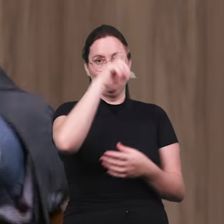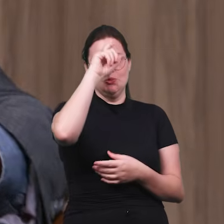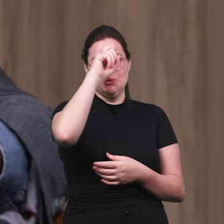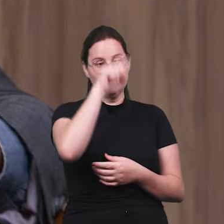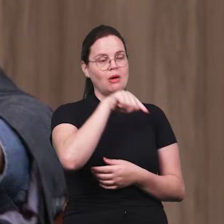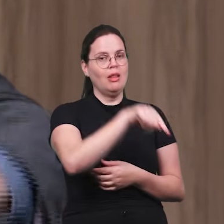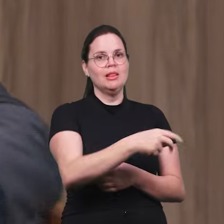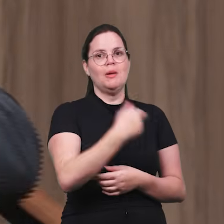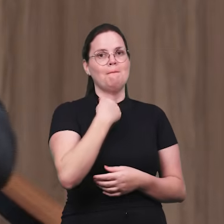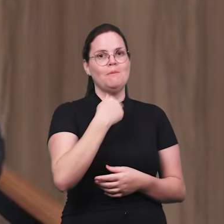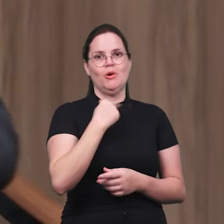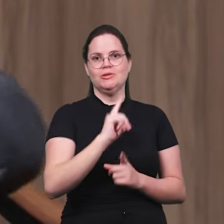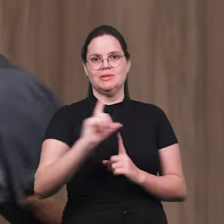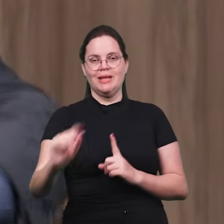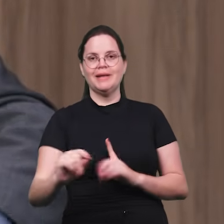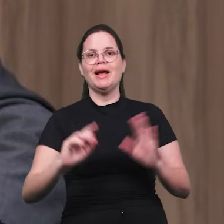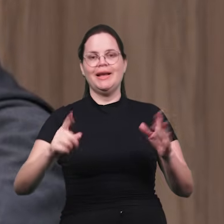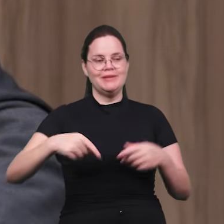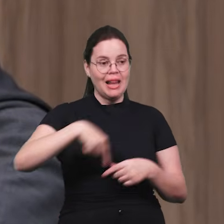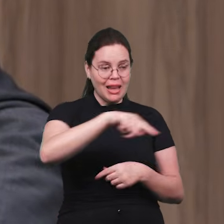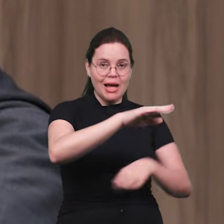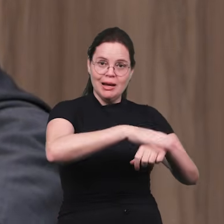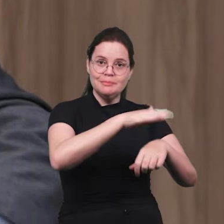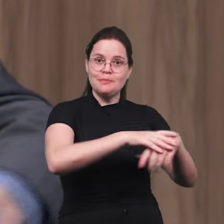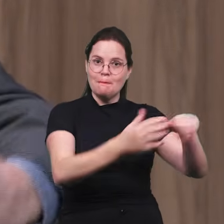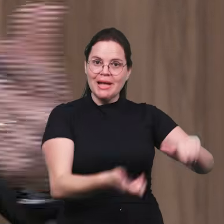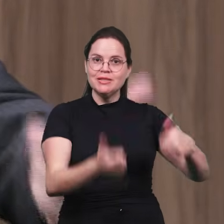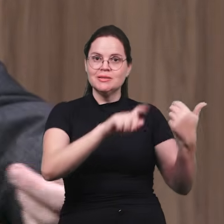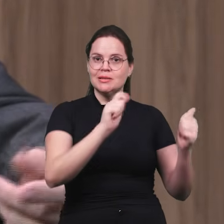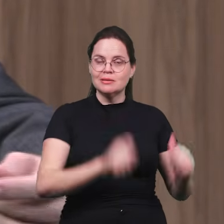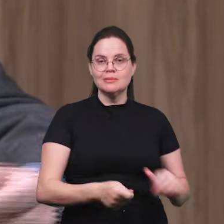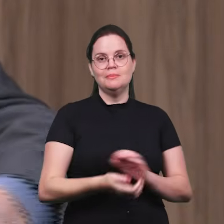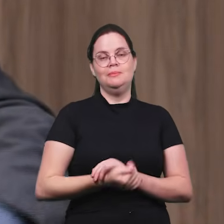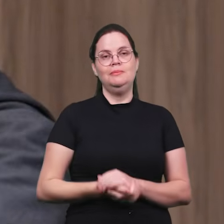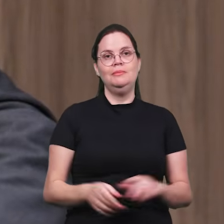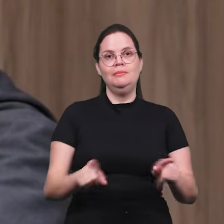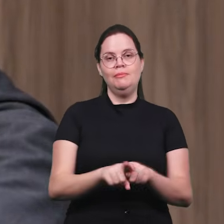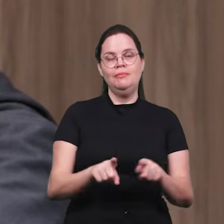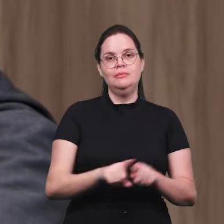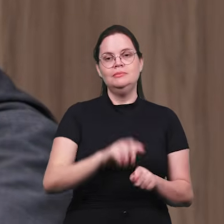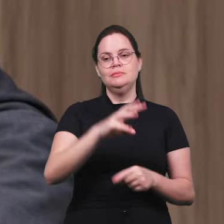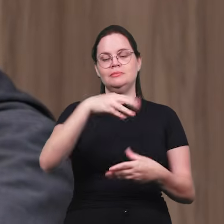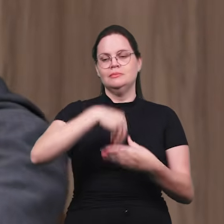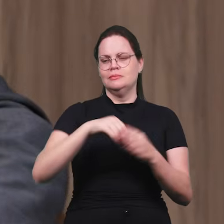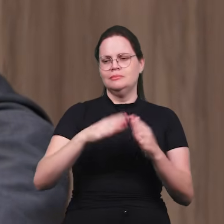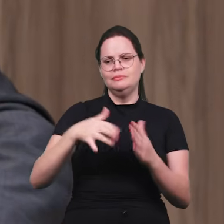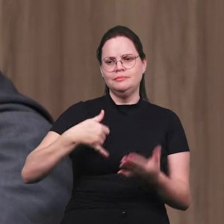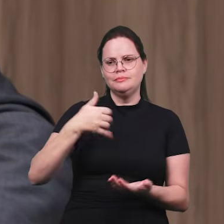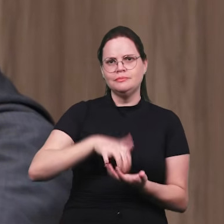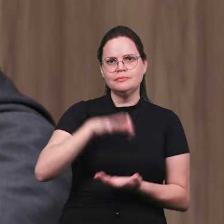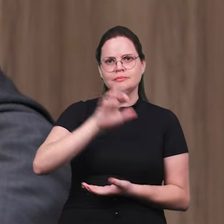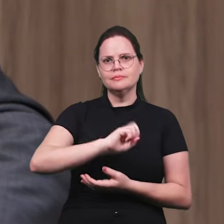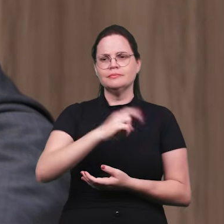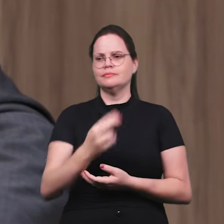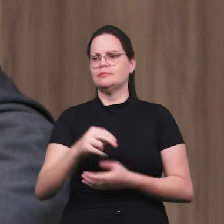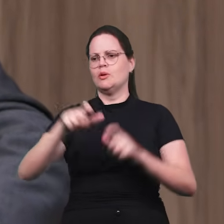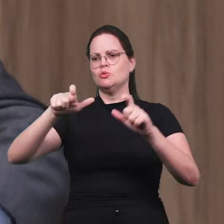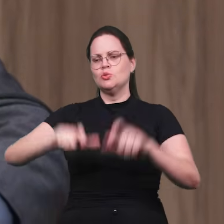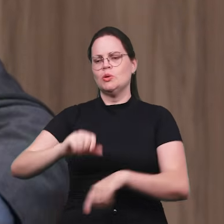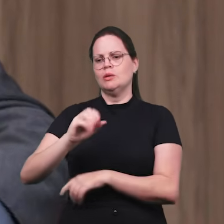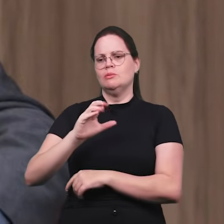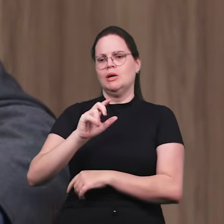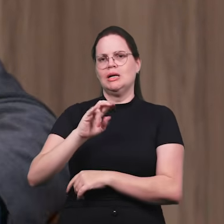ali mesmo. Nós levamos isso às vezes para o domicílio, para a clínica de transição. Esse idoso tem uma experiência com o